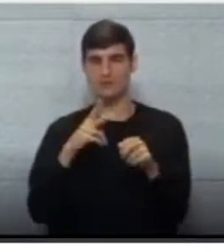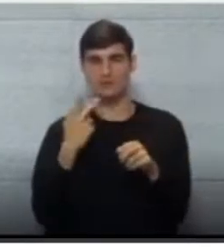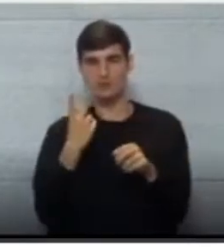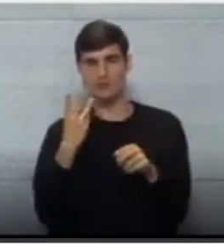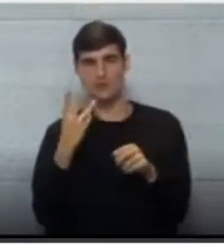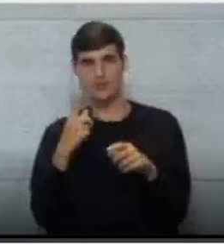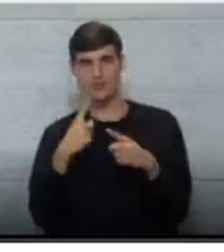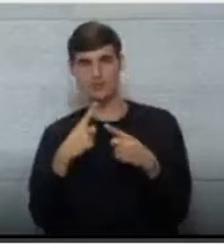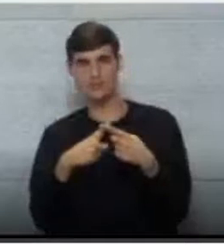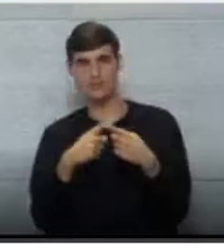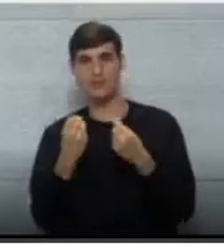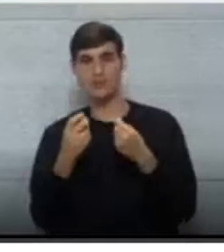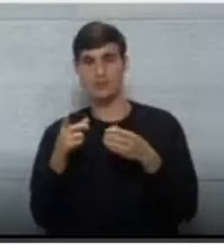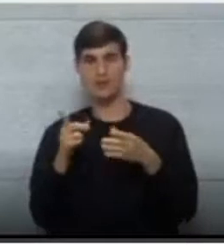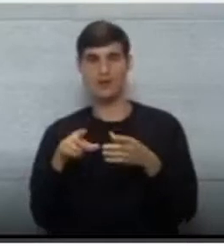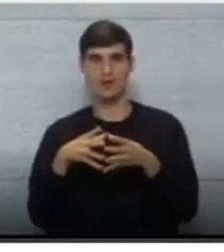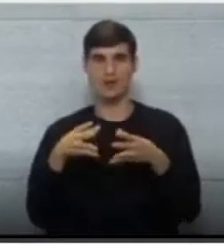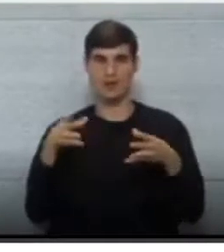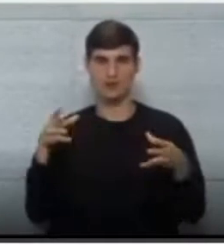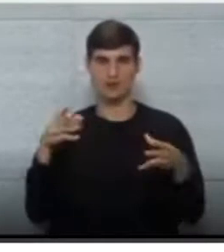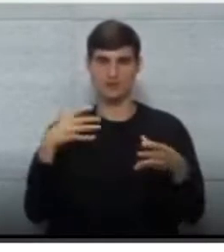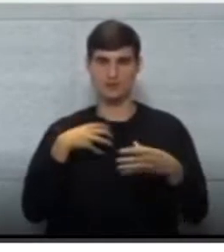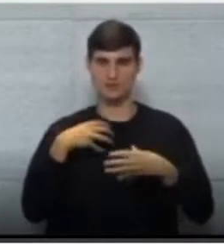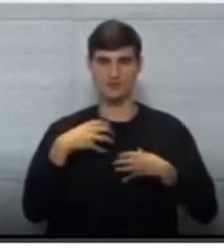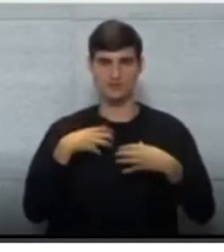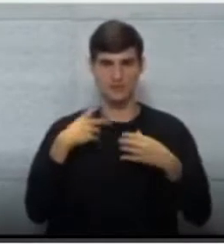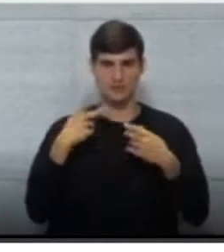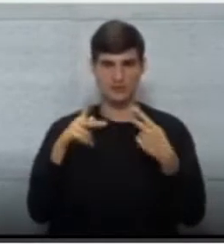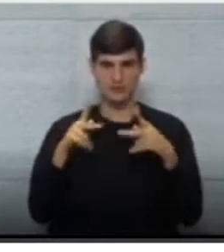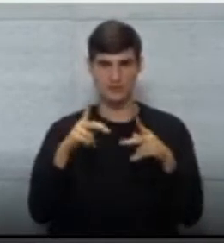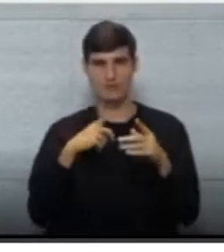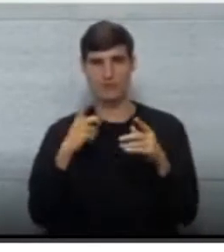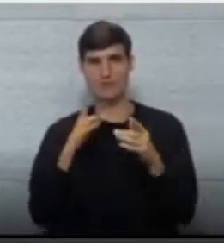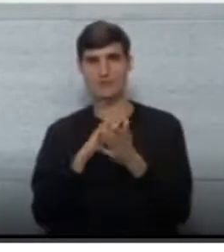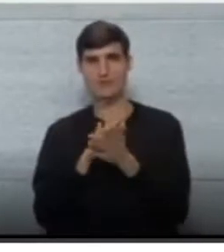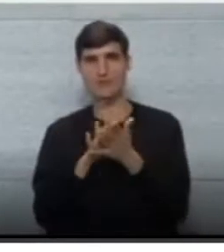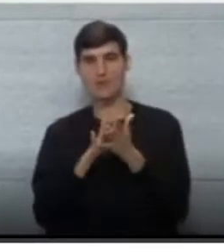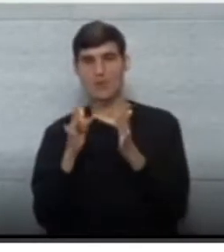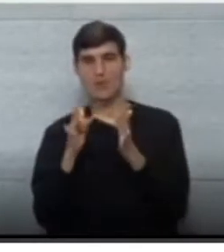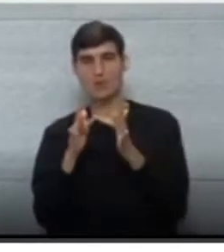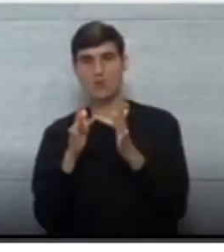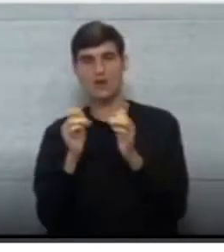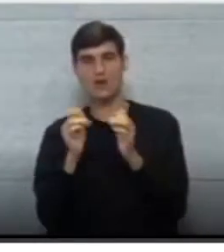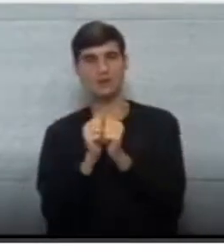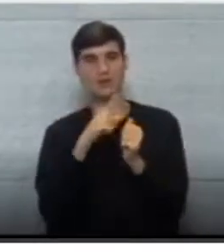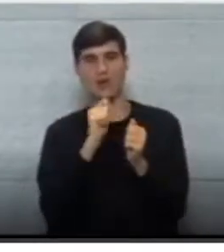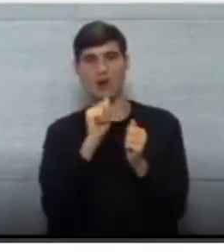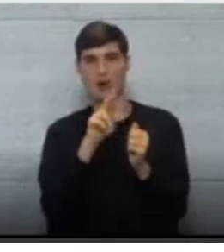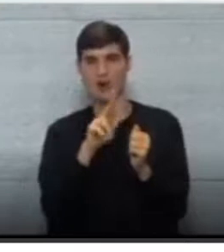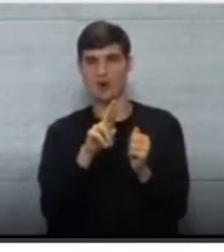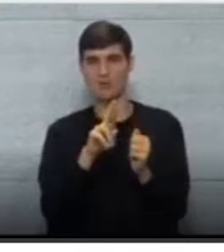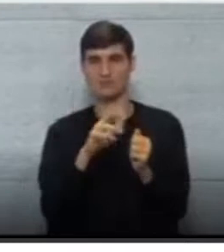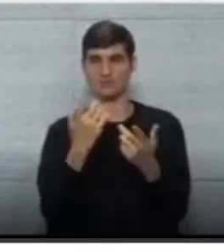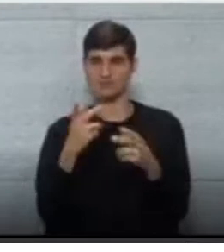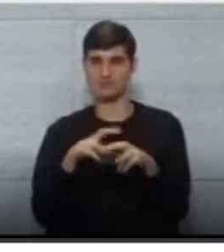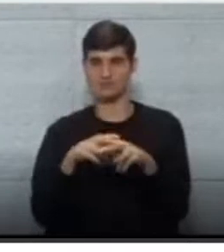micro-organismos crescem somente em anaerobiose, sem contato com o oxigênio. No nosso caso, a gente não precisa disso. Então, para o